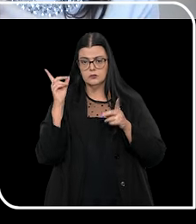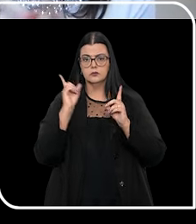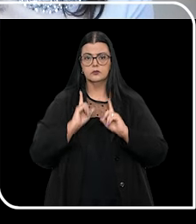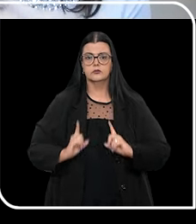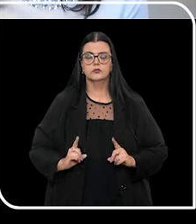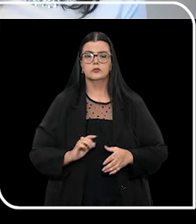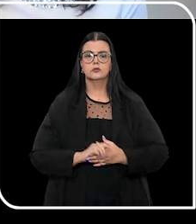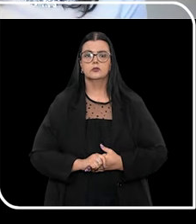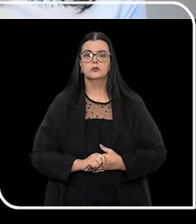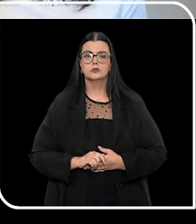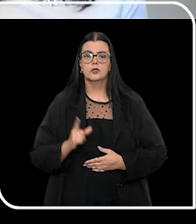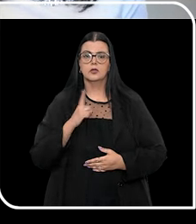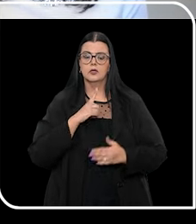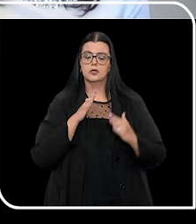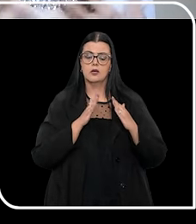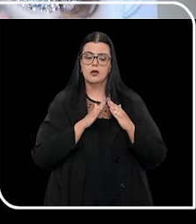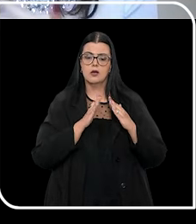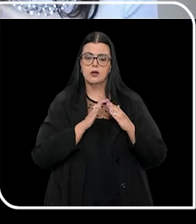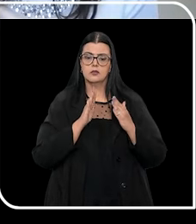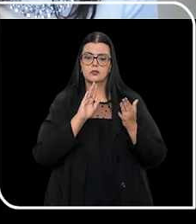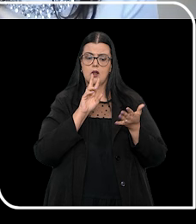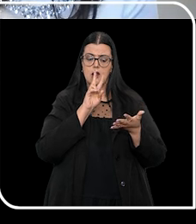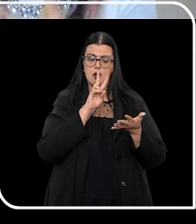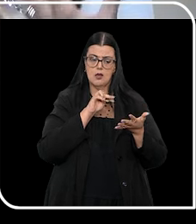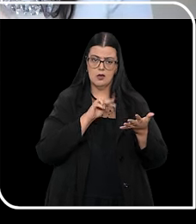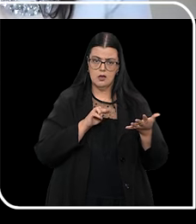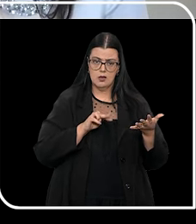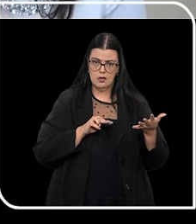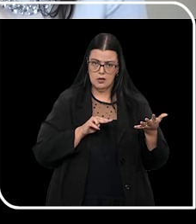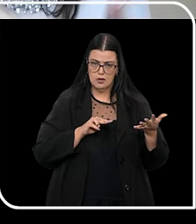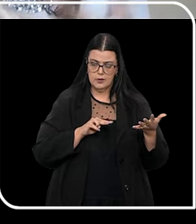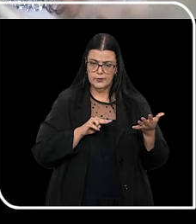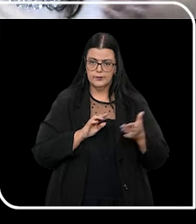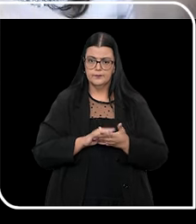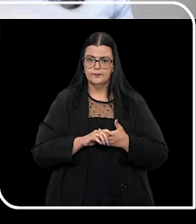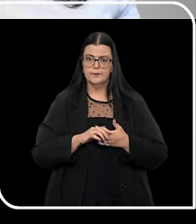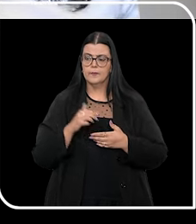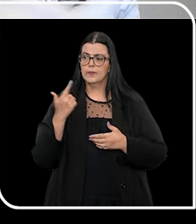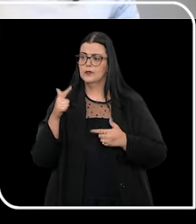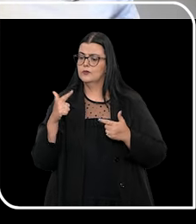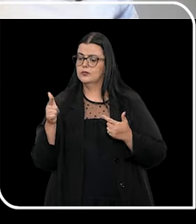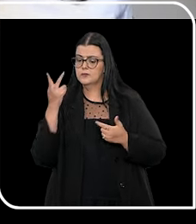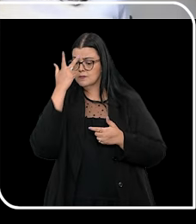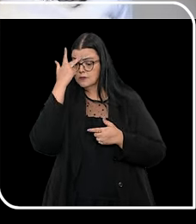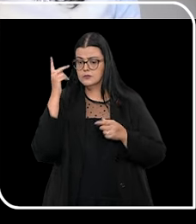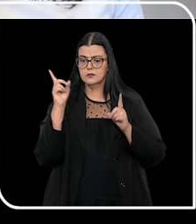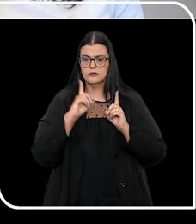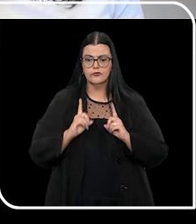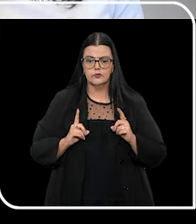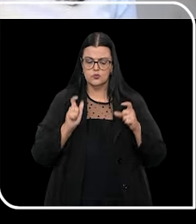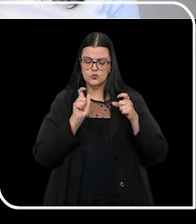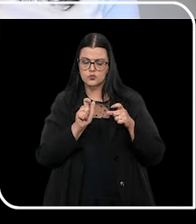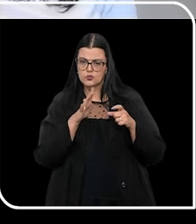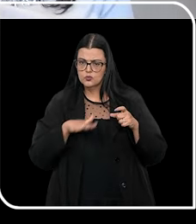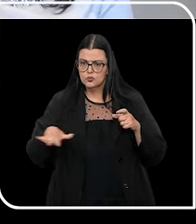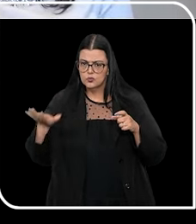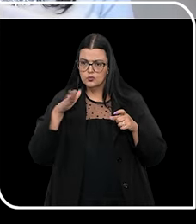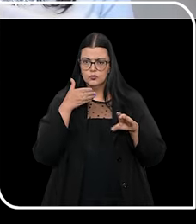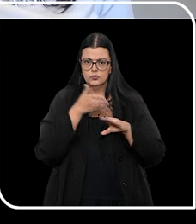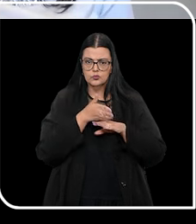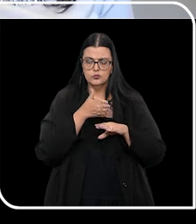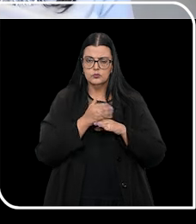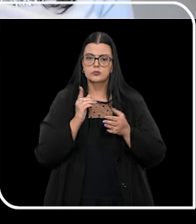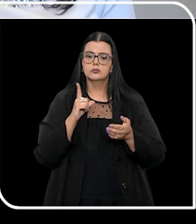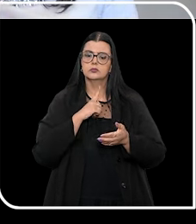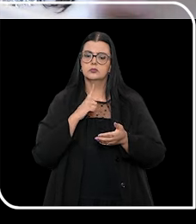temas sobre pessoas com deficiência eu tenho em casa a gente Lê para elas é um jeito de eu introduzir o mundo já que eu não tenho pessoas com deficiência em